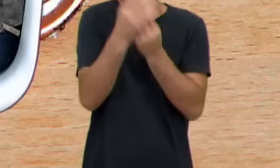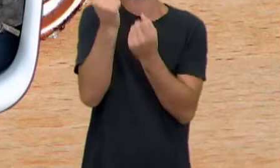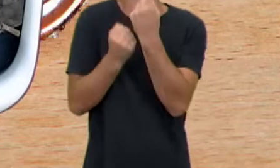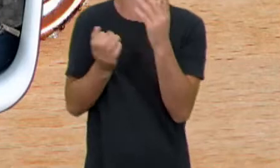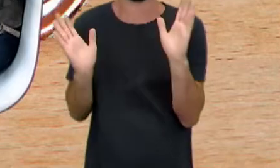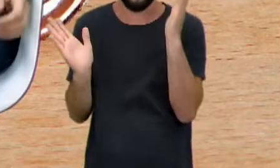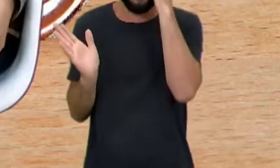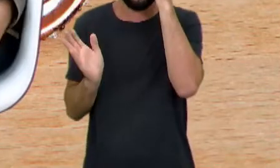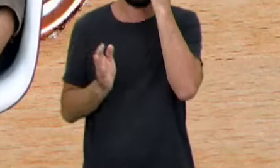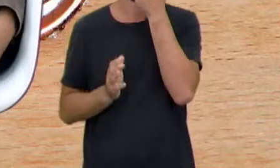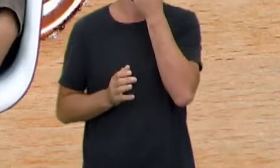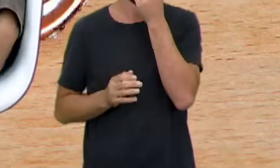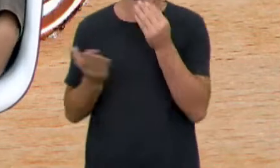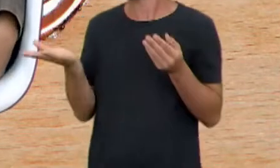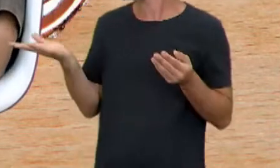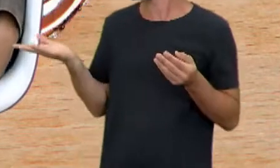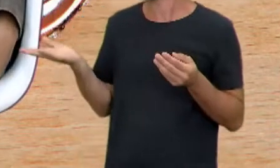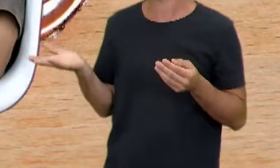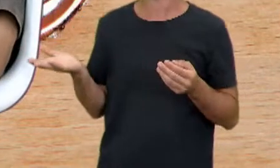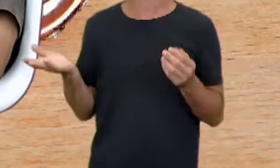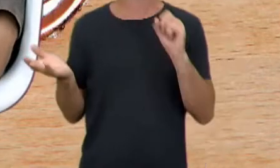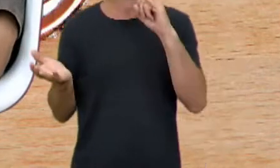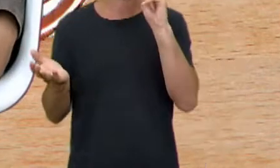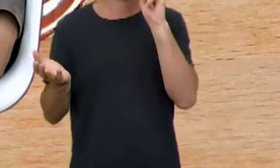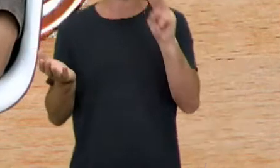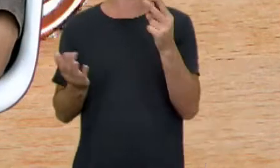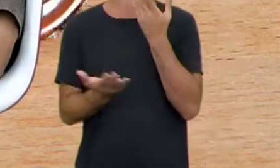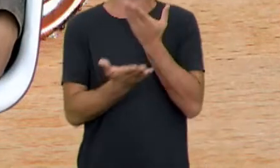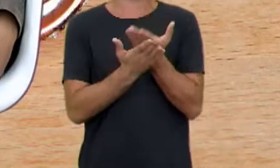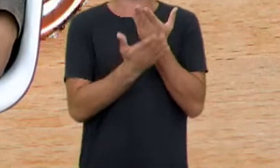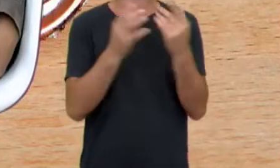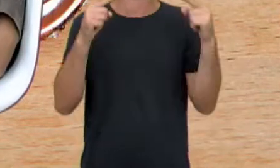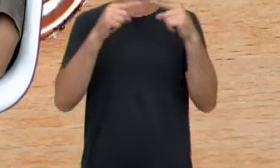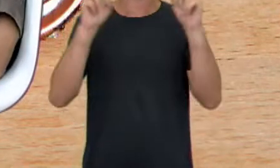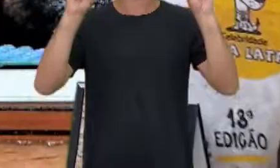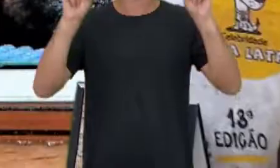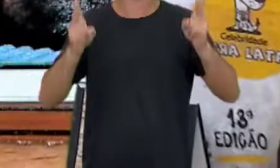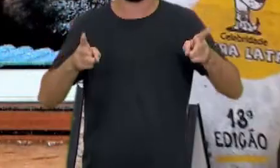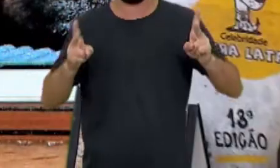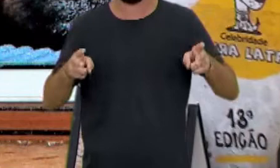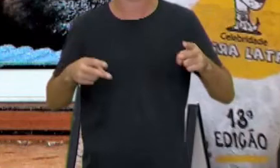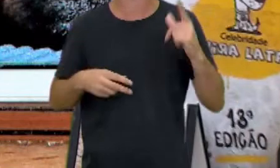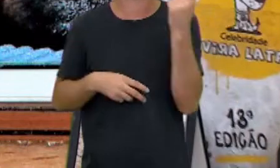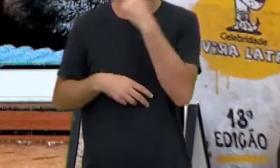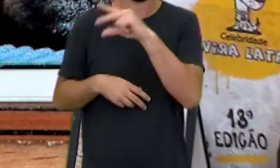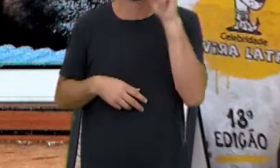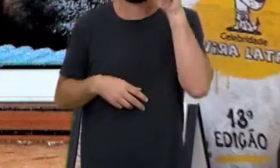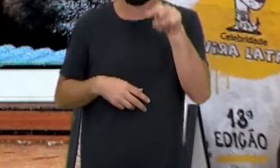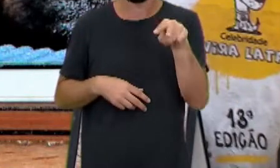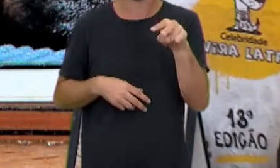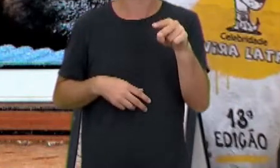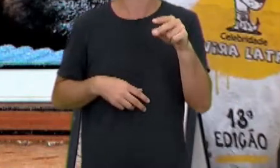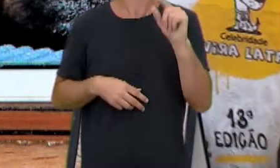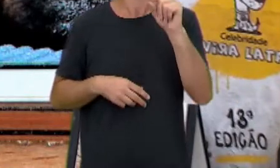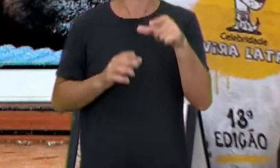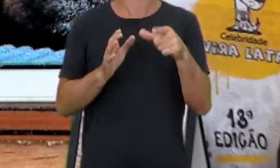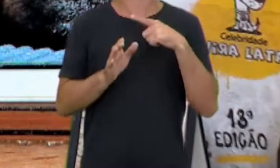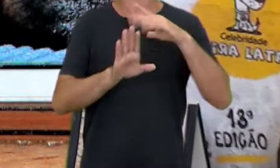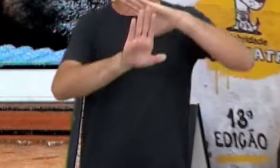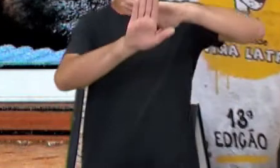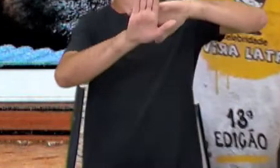orgânico. Porque a gente tem, assim, estudando aqui dentro do nosso componente, né? A gente está percebendo que existe todo um estudo, uma